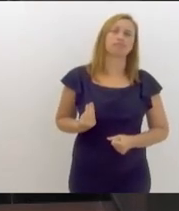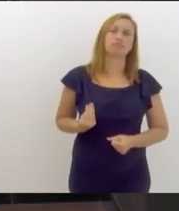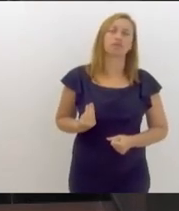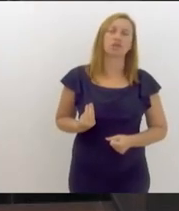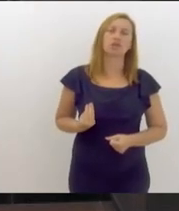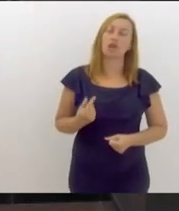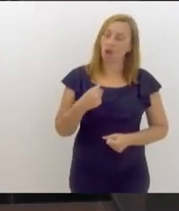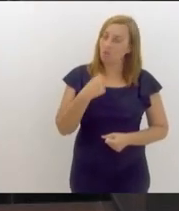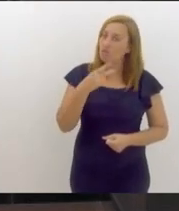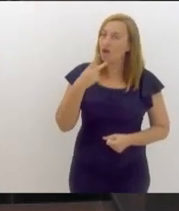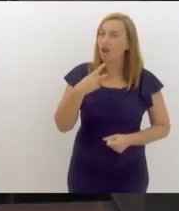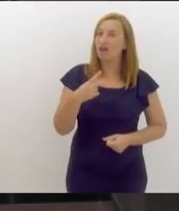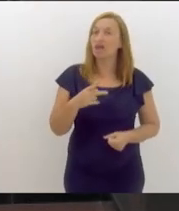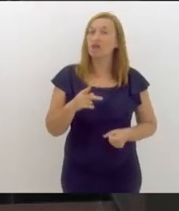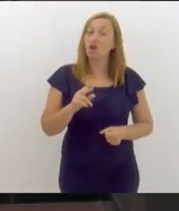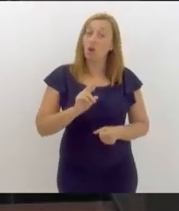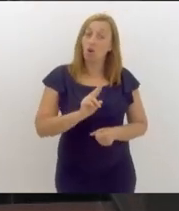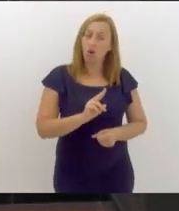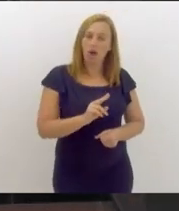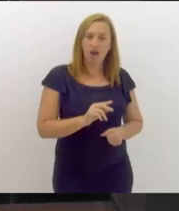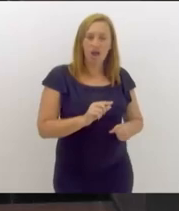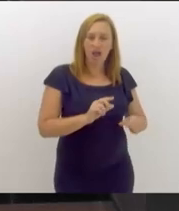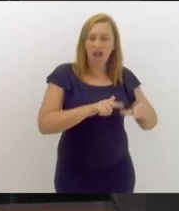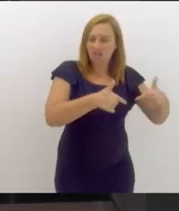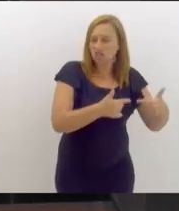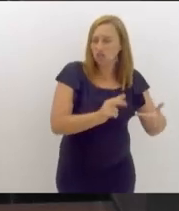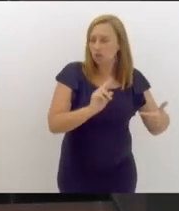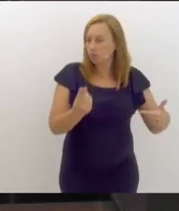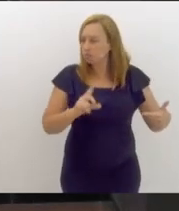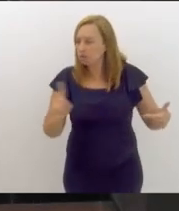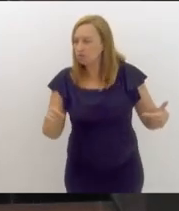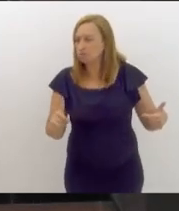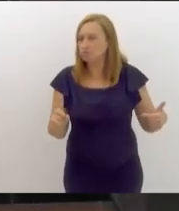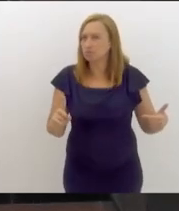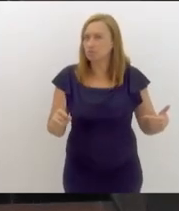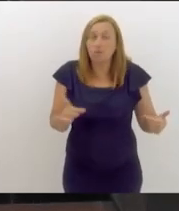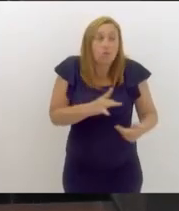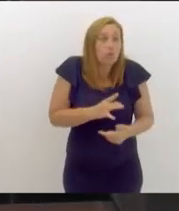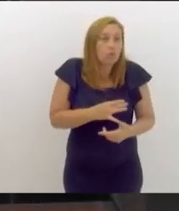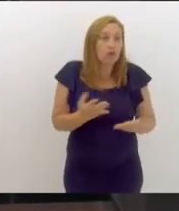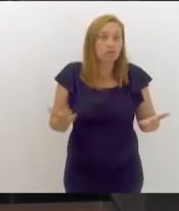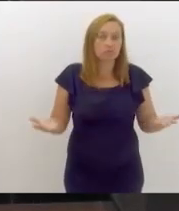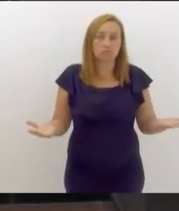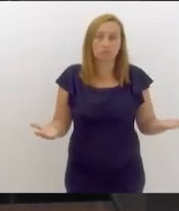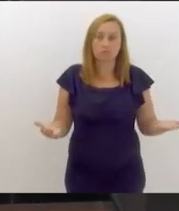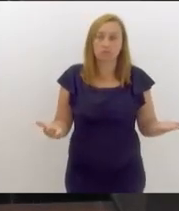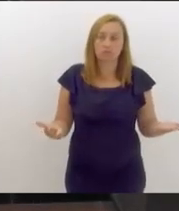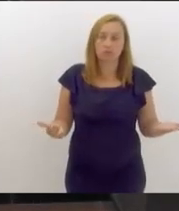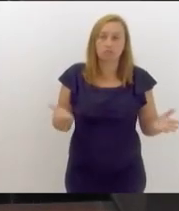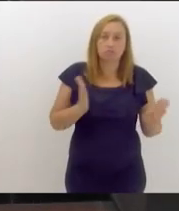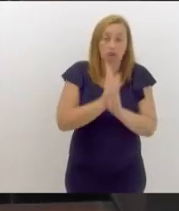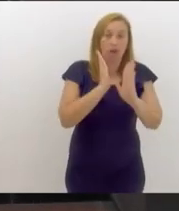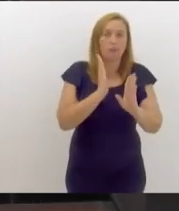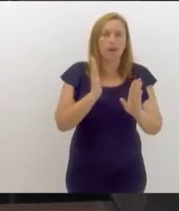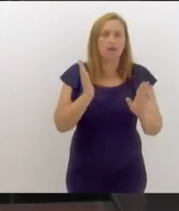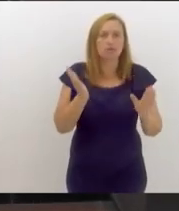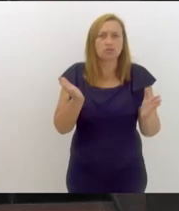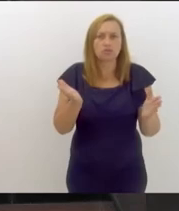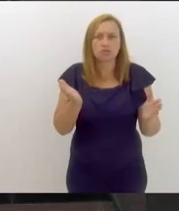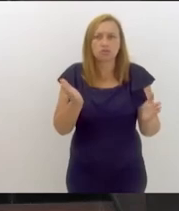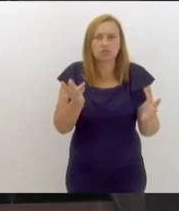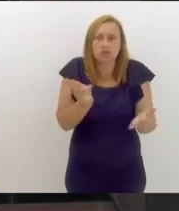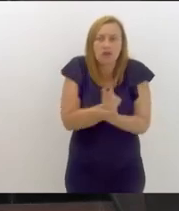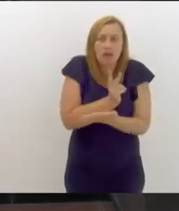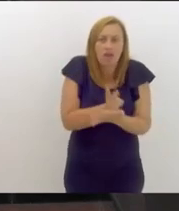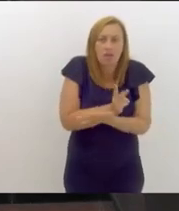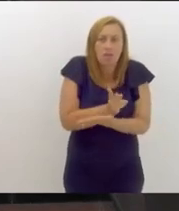e eu falei vou agir ou não vou agir com medo de repente dá